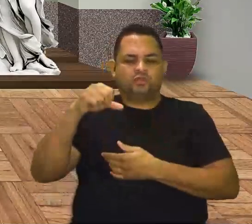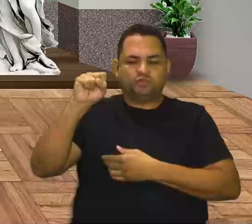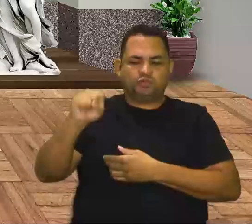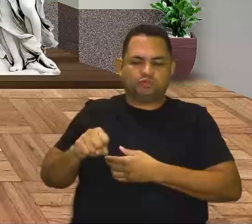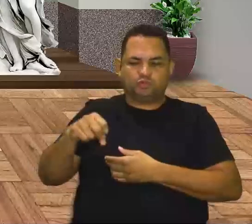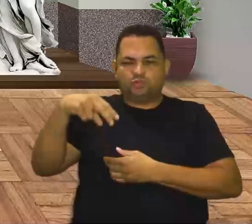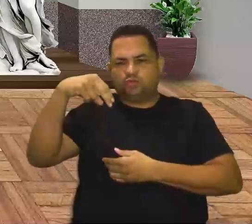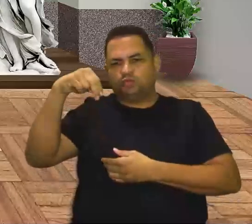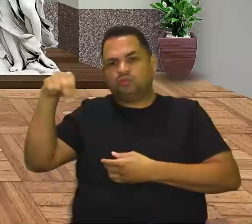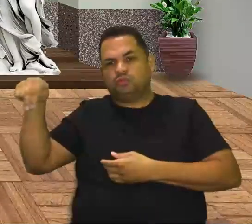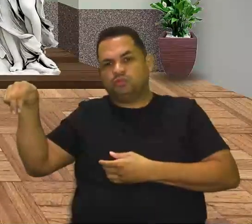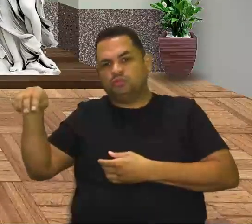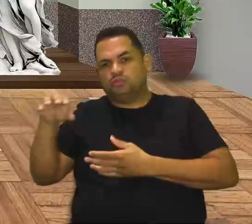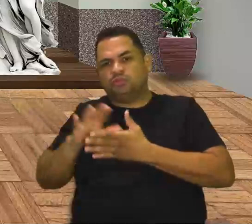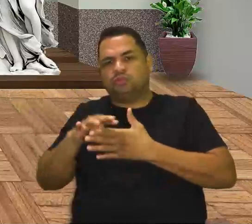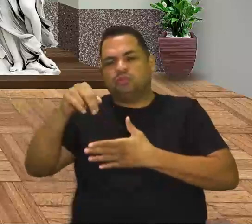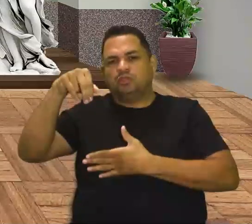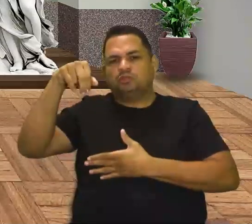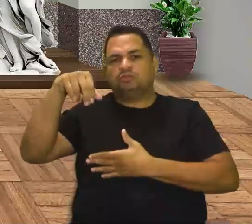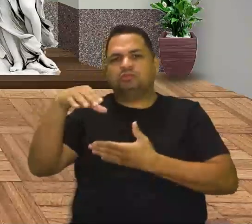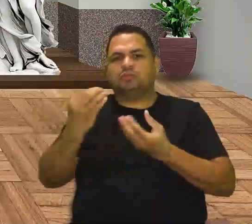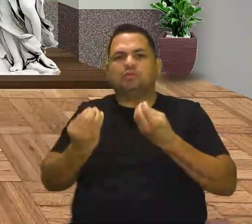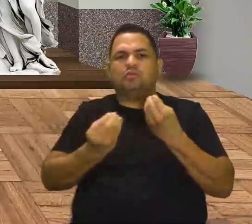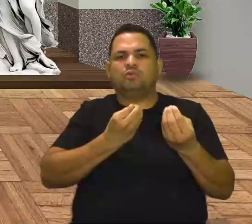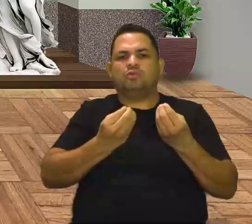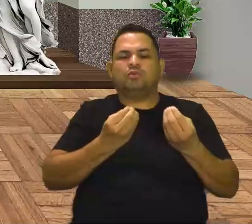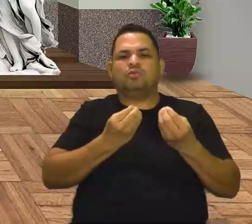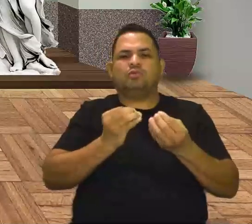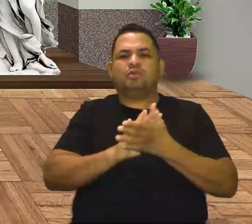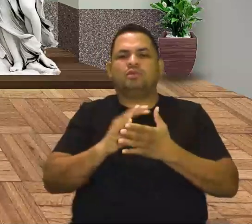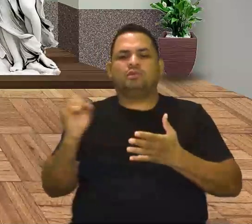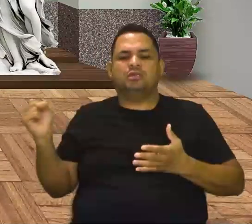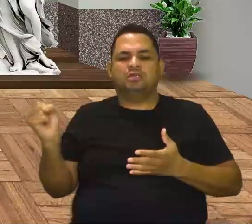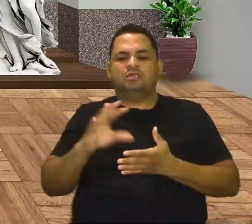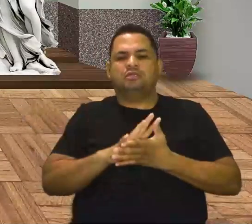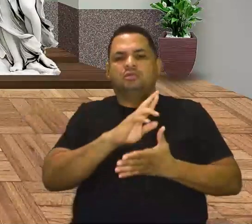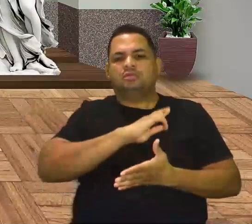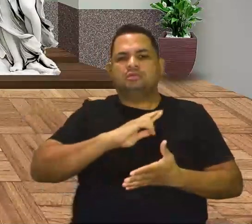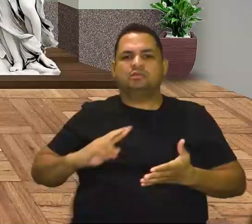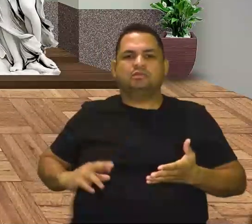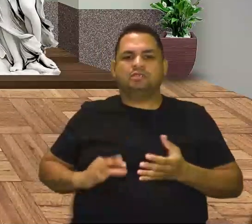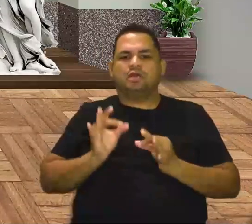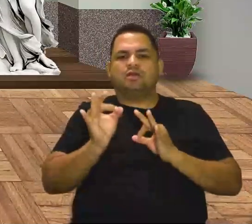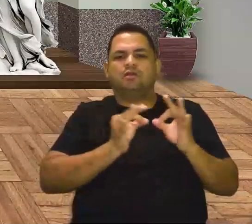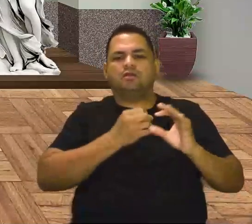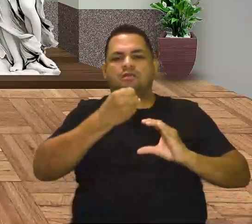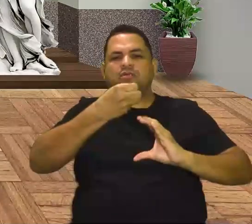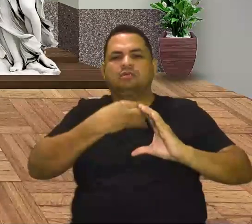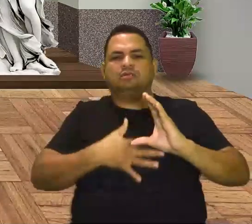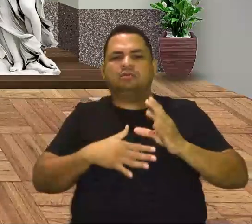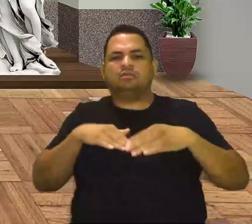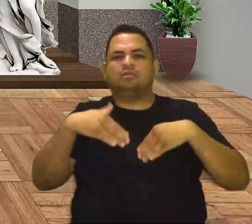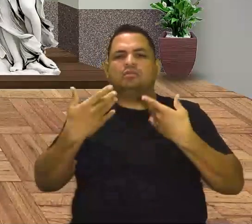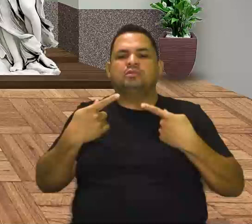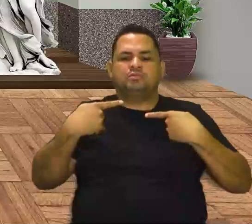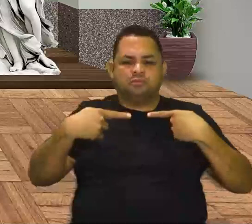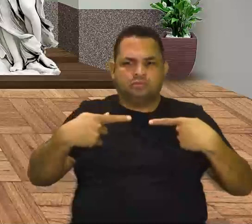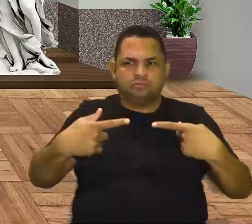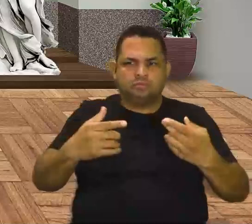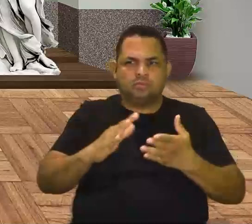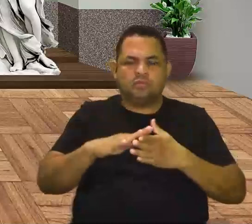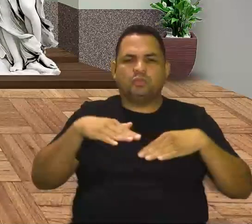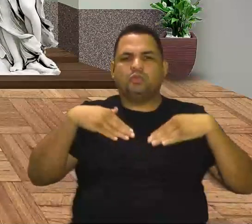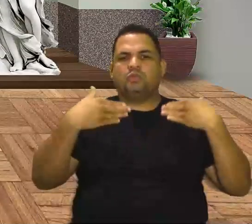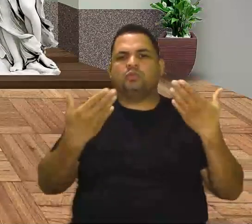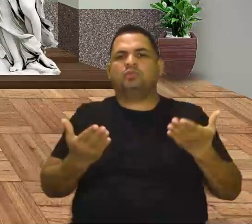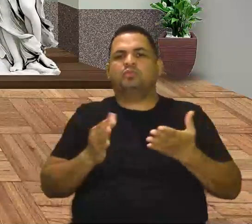no Sul do país e vendo como essa nova república se está caracterizando. Quais os conflitos,